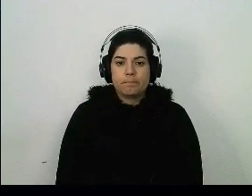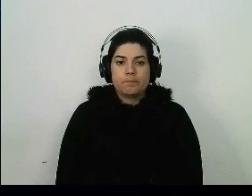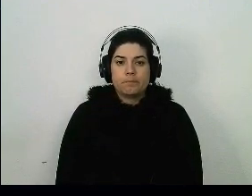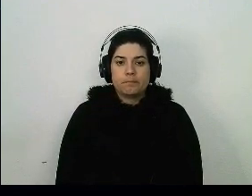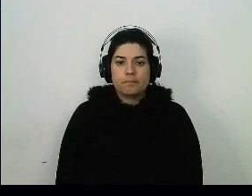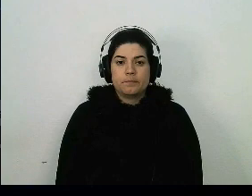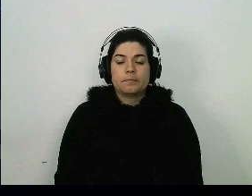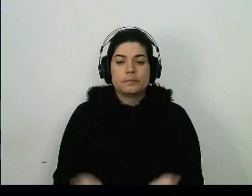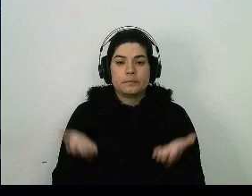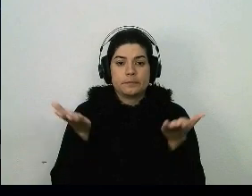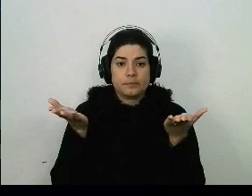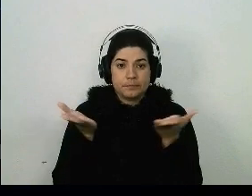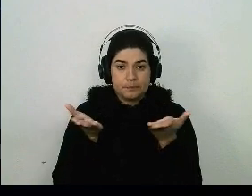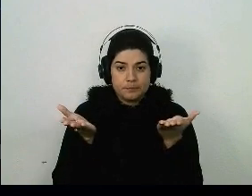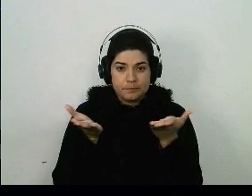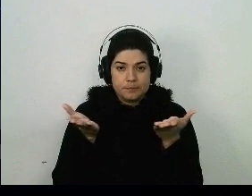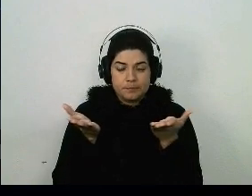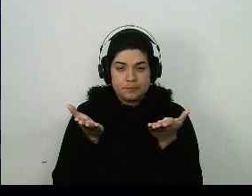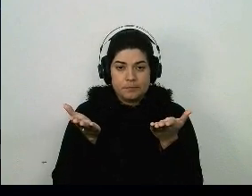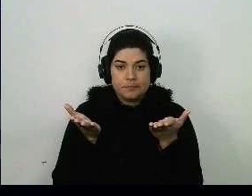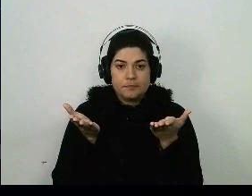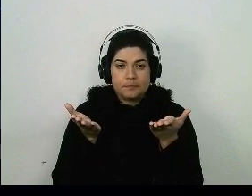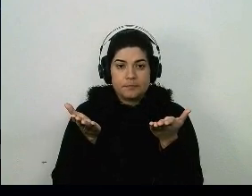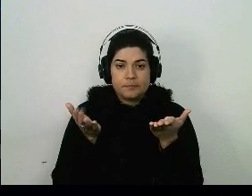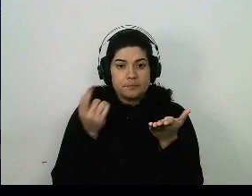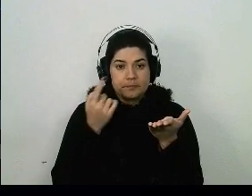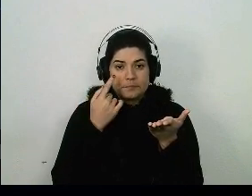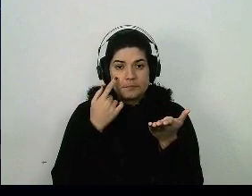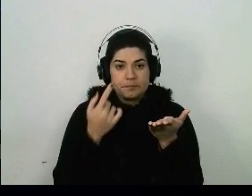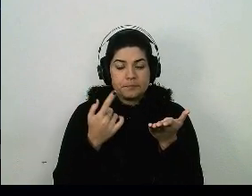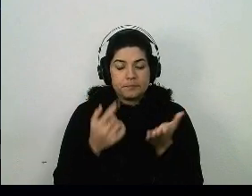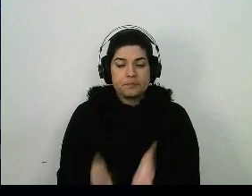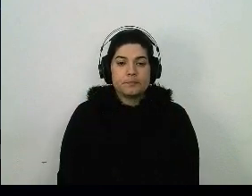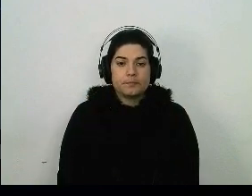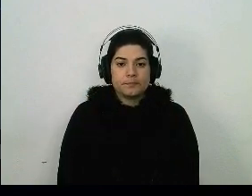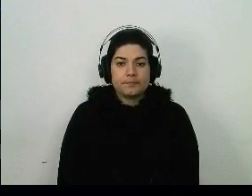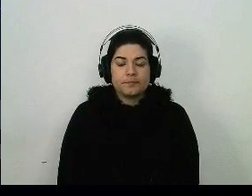agora, se eu chegar aqui.